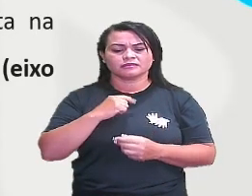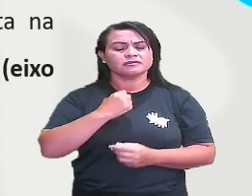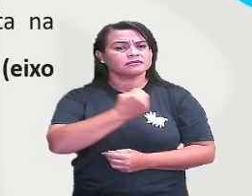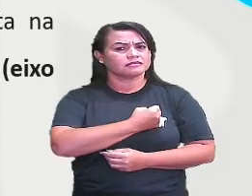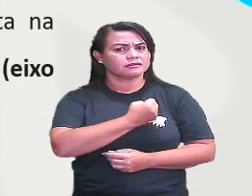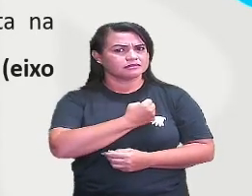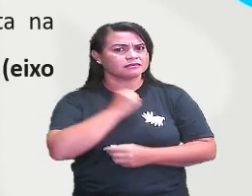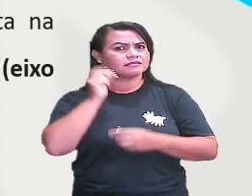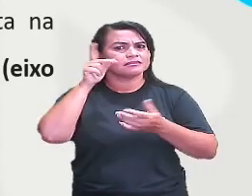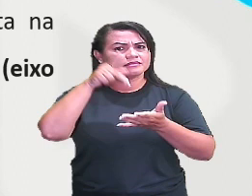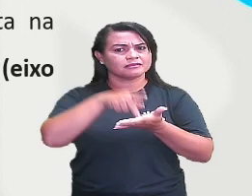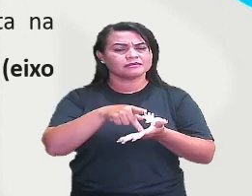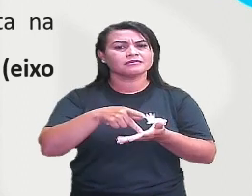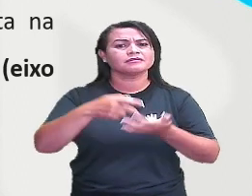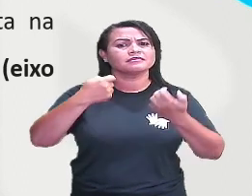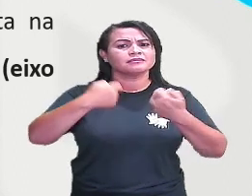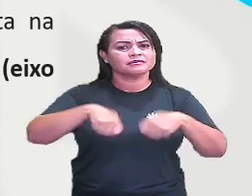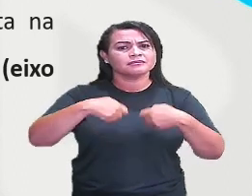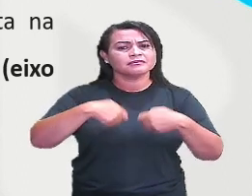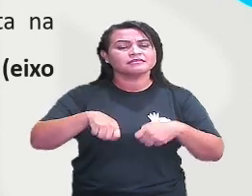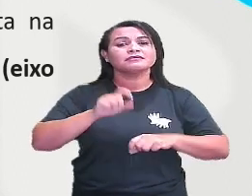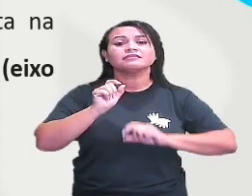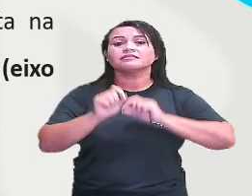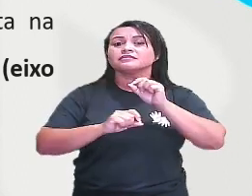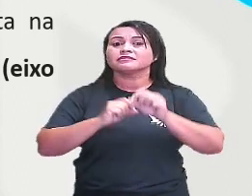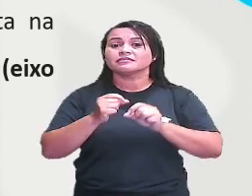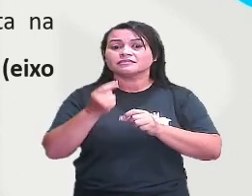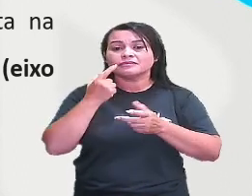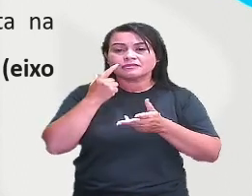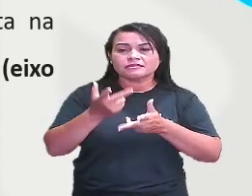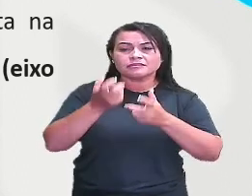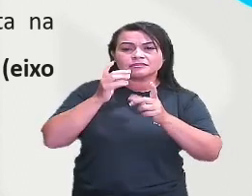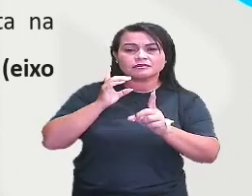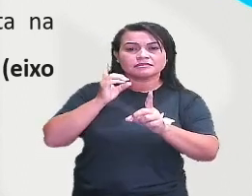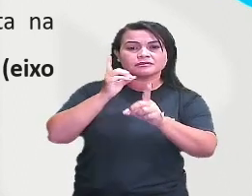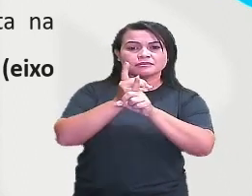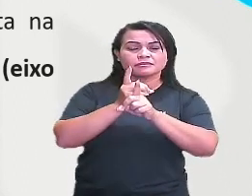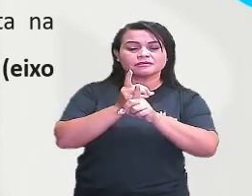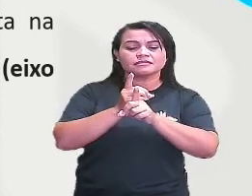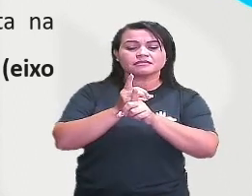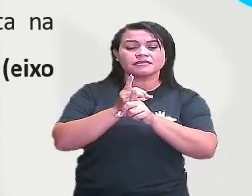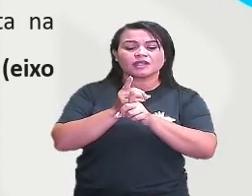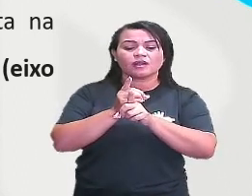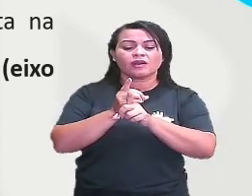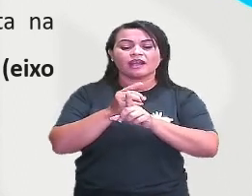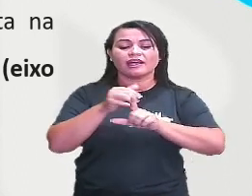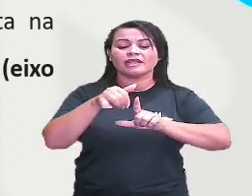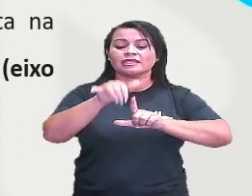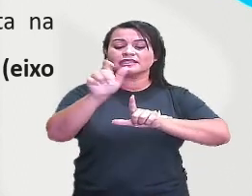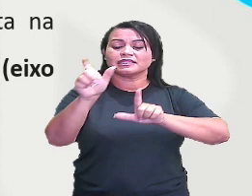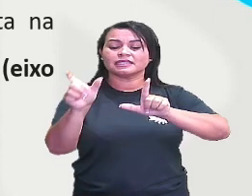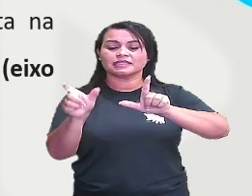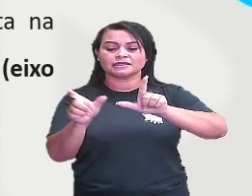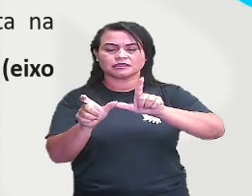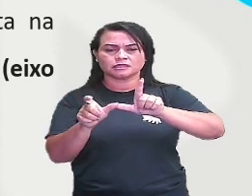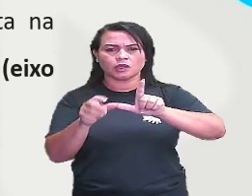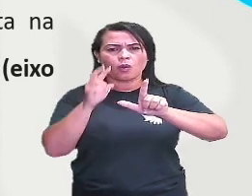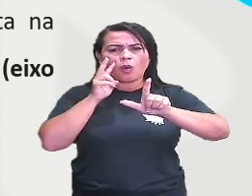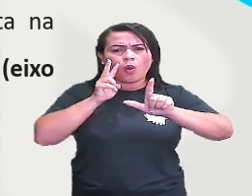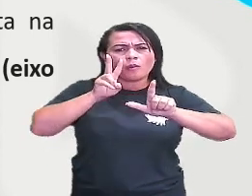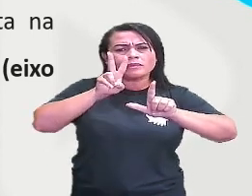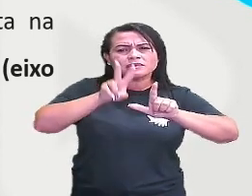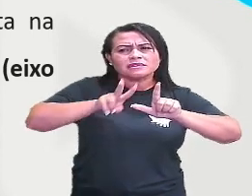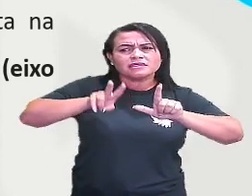que utilizamos para determinar uma localização no plano cartesiano. Olha a representação